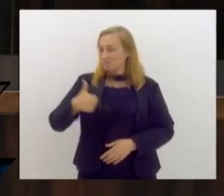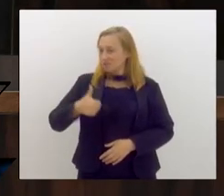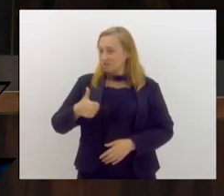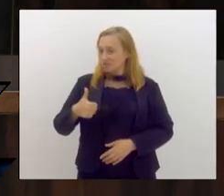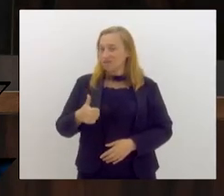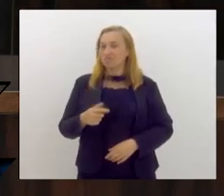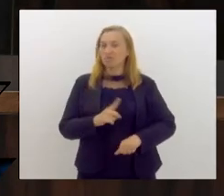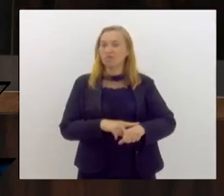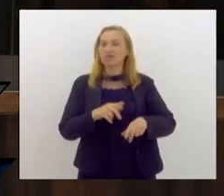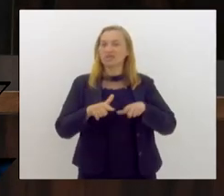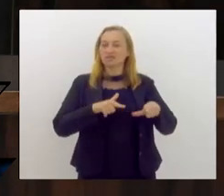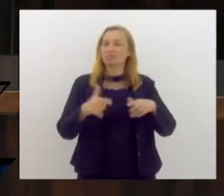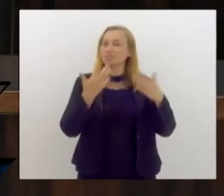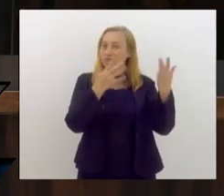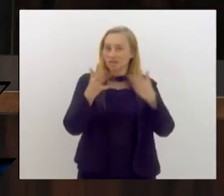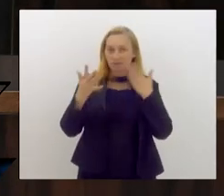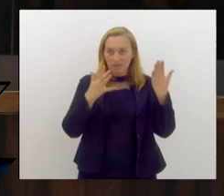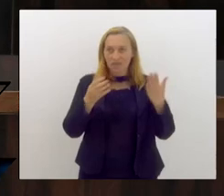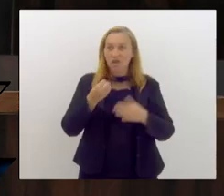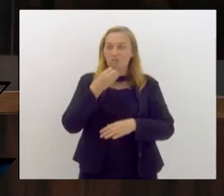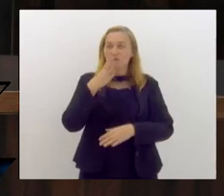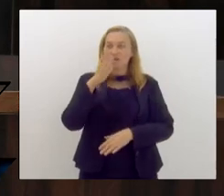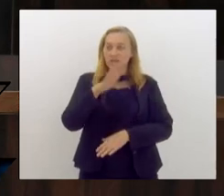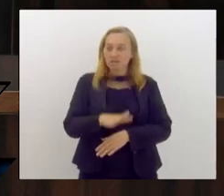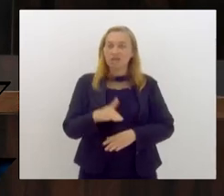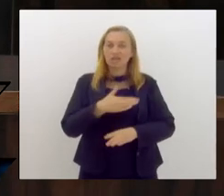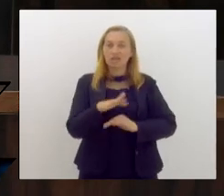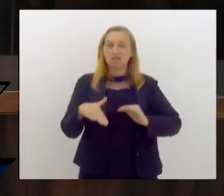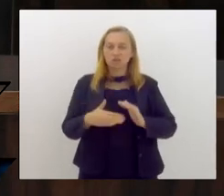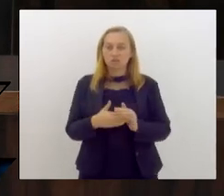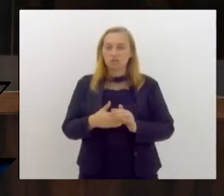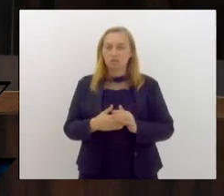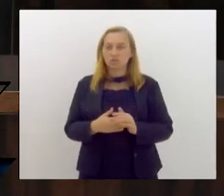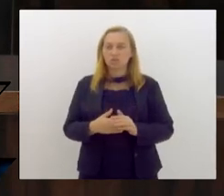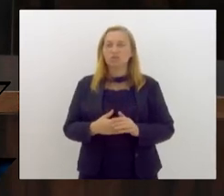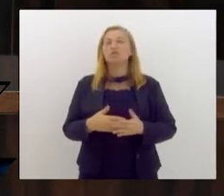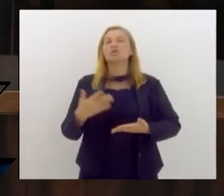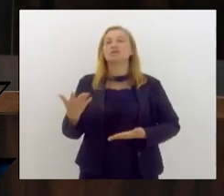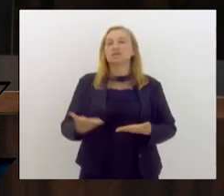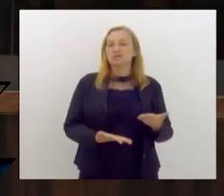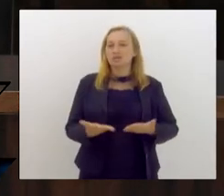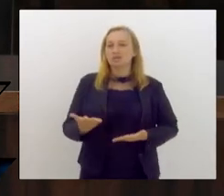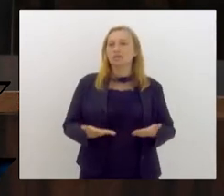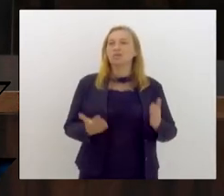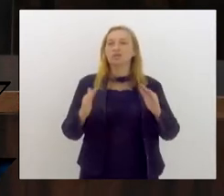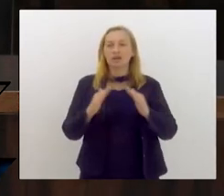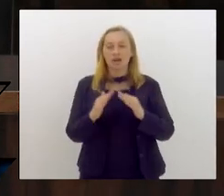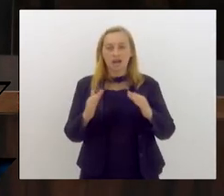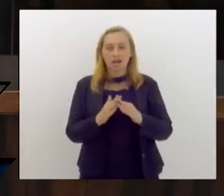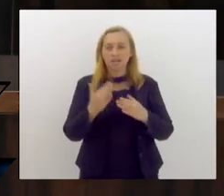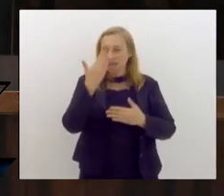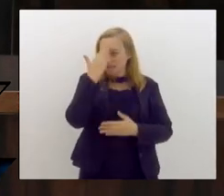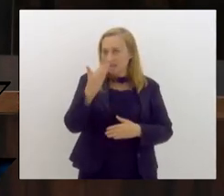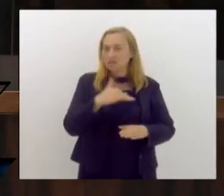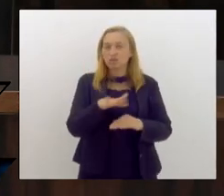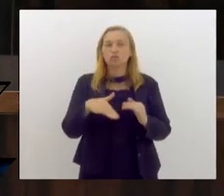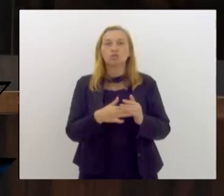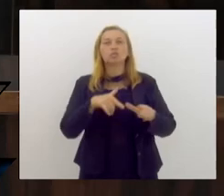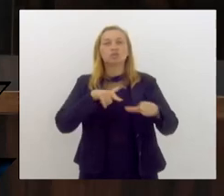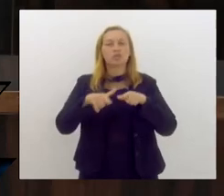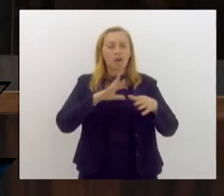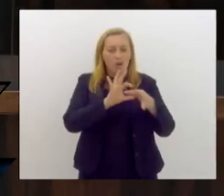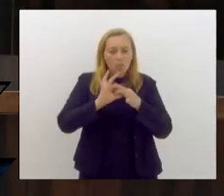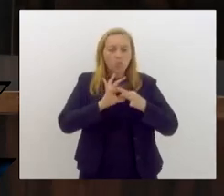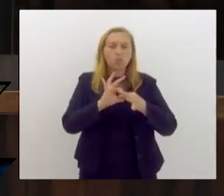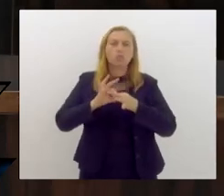Quero parabenizar, dar uma boa tarde aqui a todos os servidores aqui da casa, tá? Agradecer todo o trabalho, toda a união,